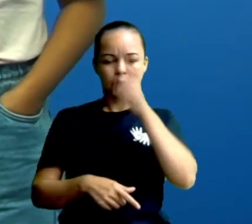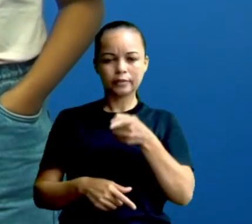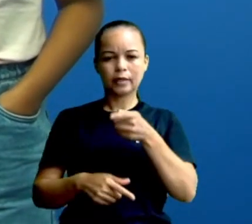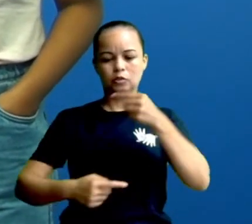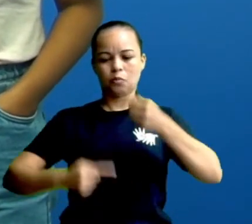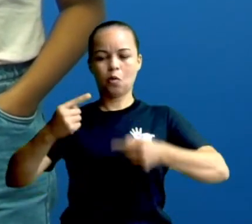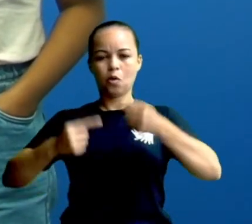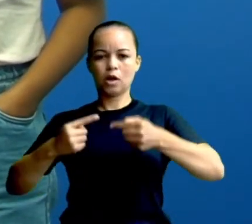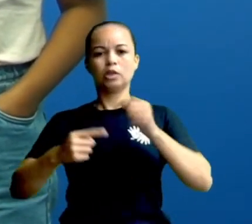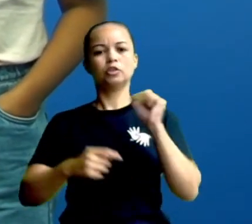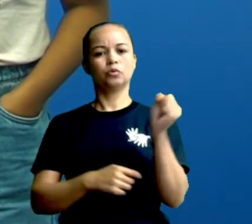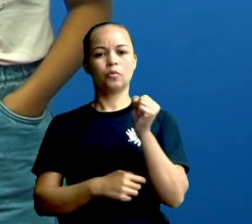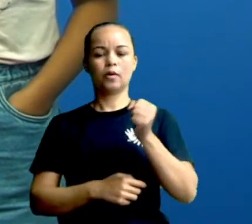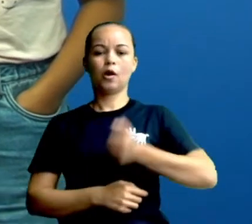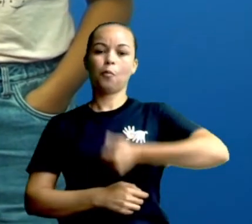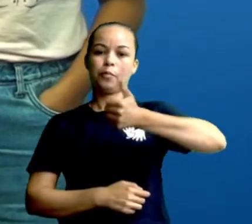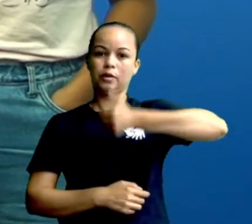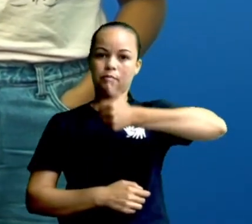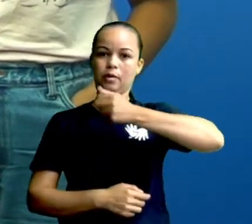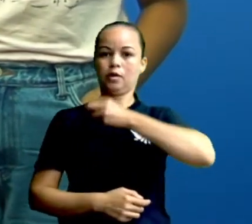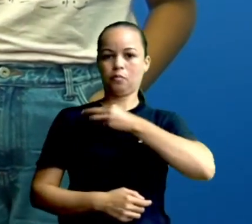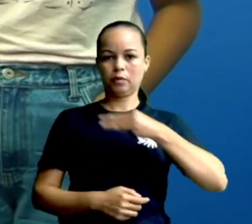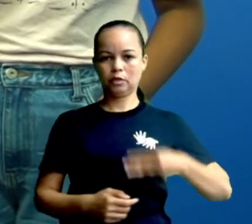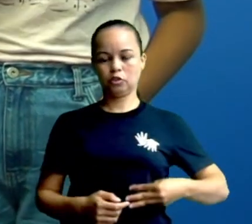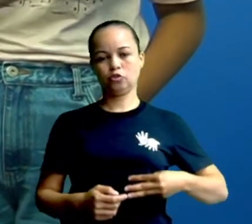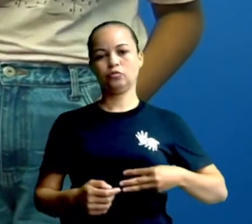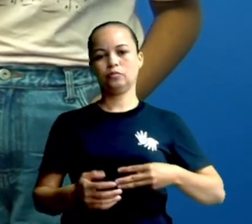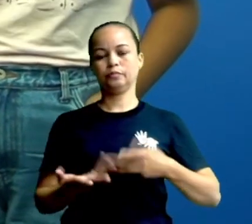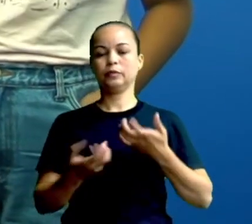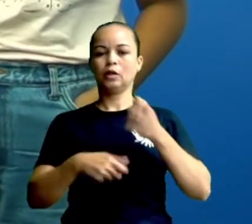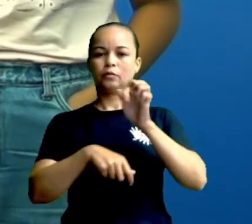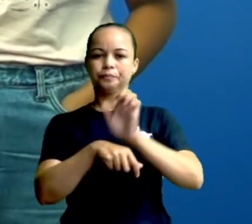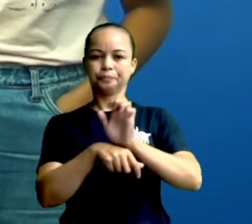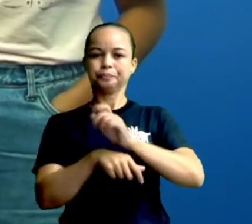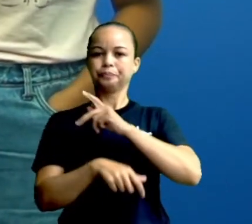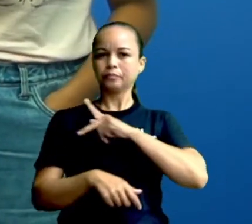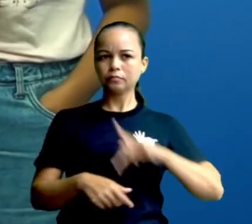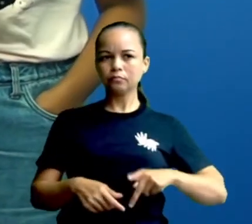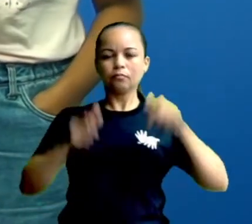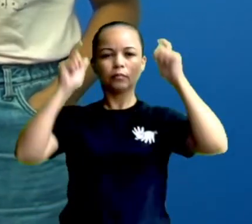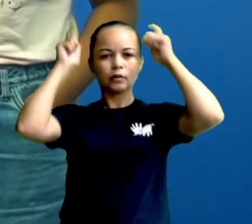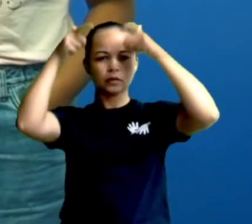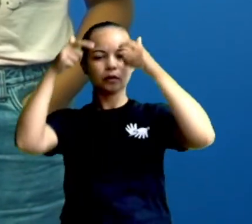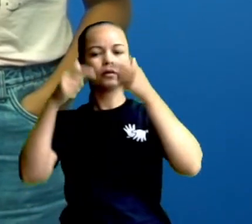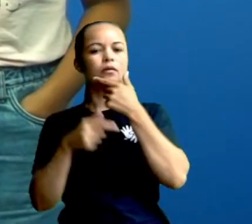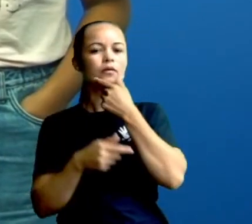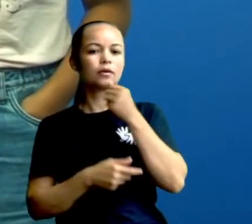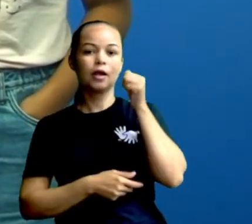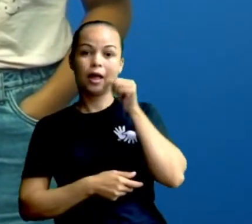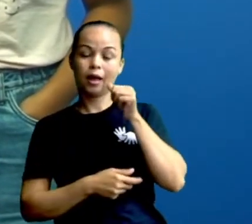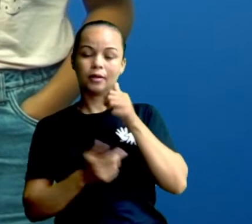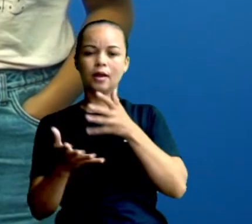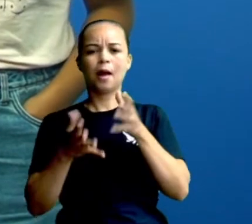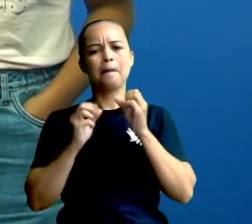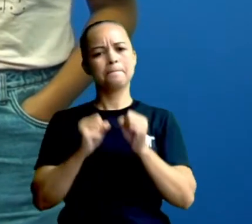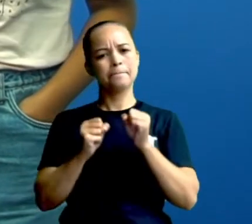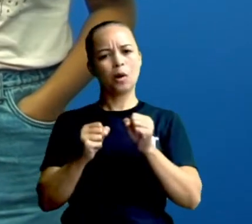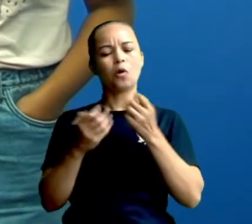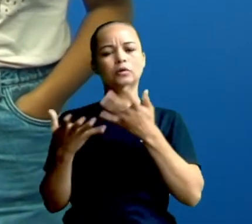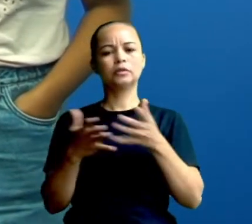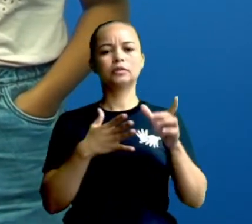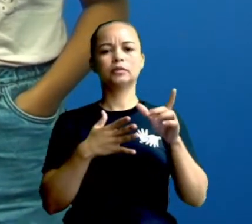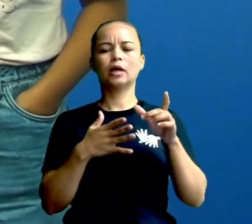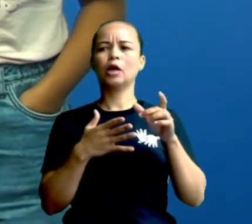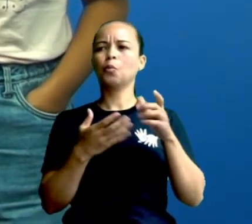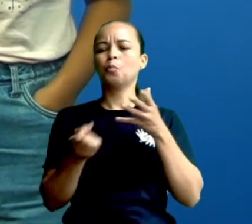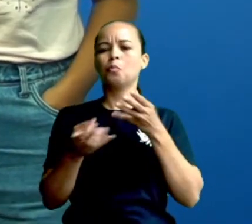político é o primeiro-ministro o chefe de estado Presidente rei o rainha vai exercer apenas uma